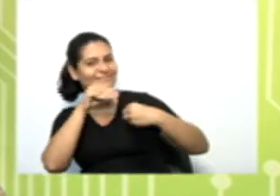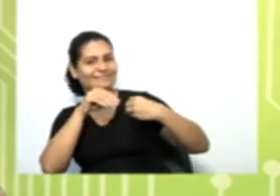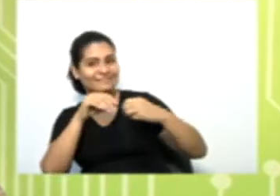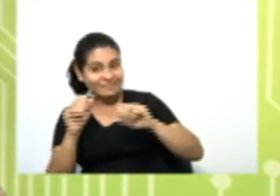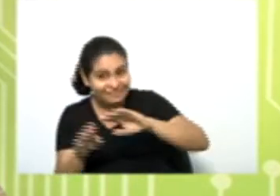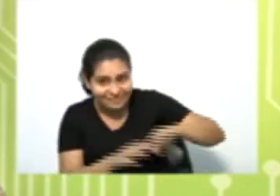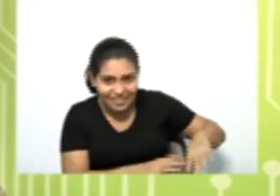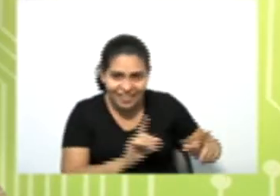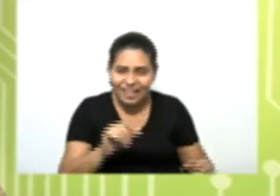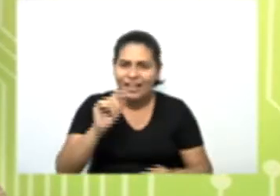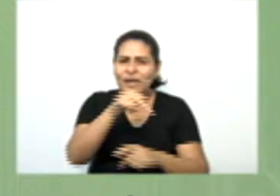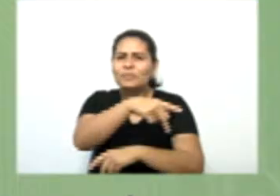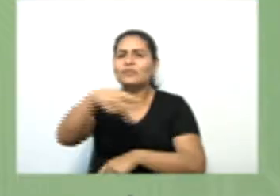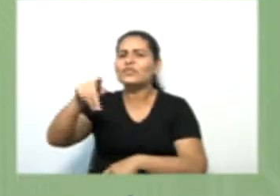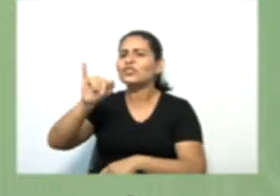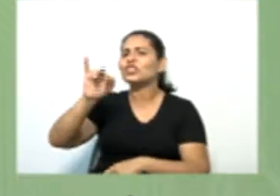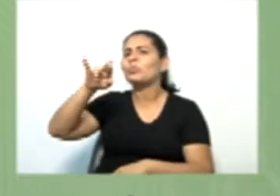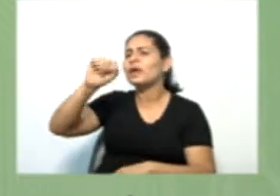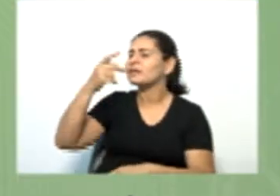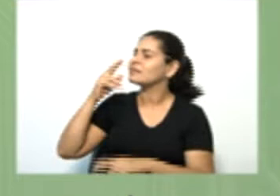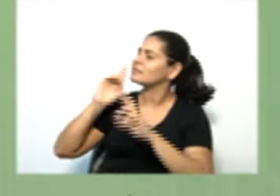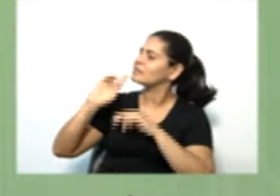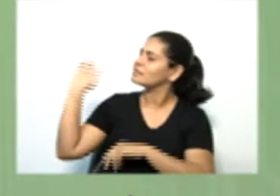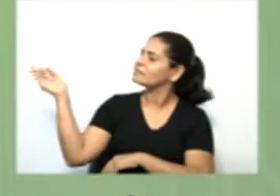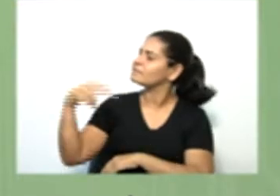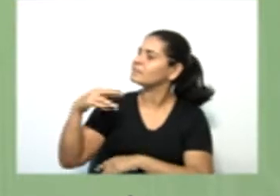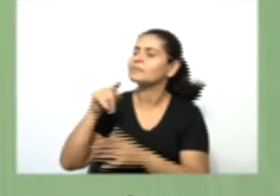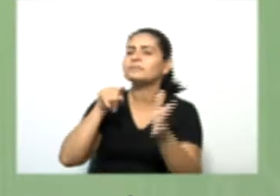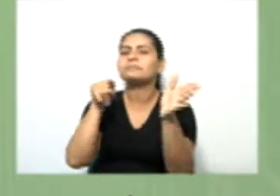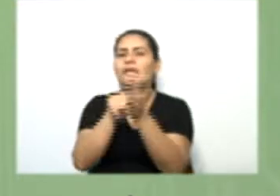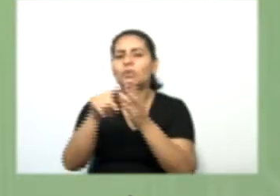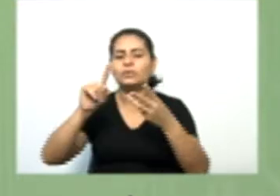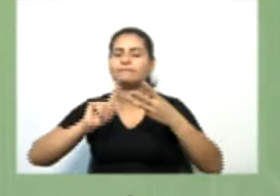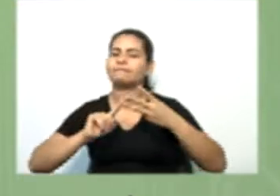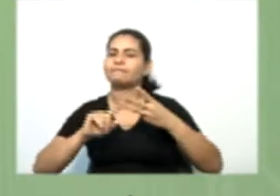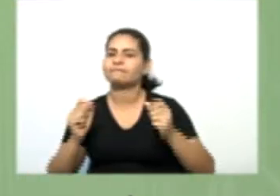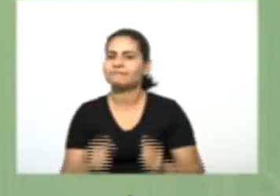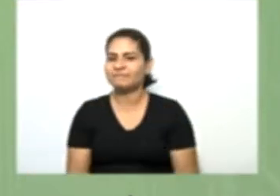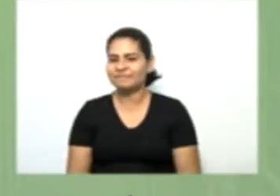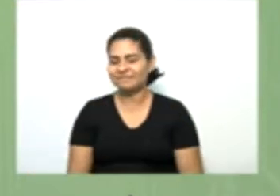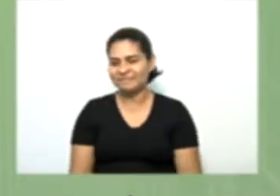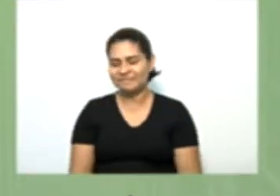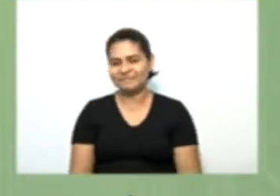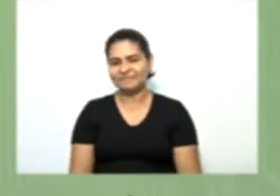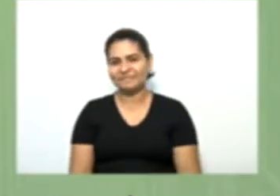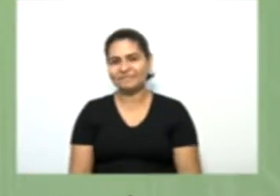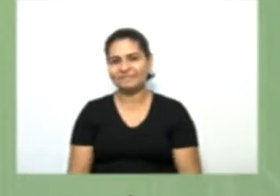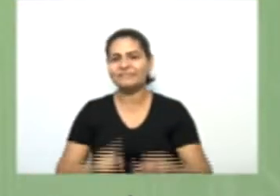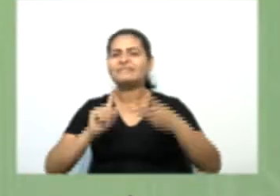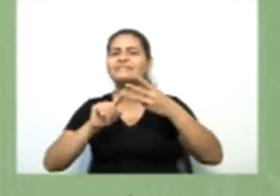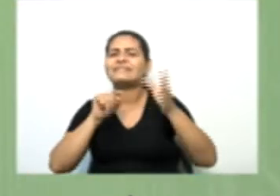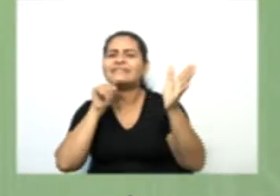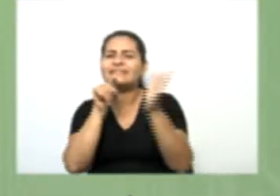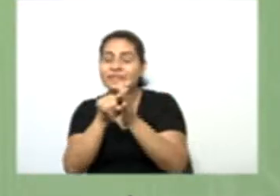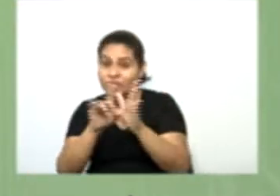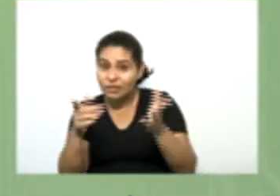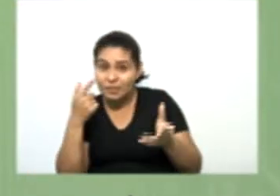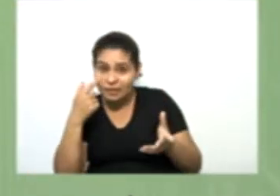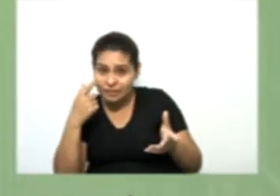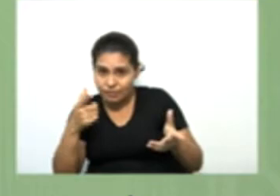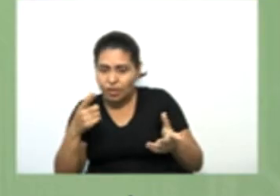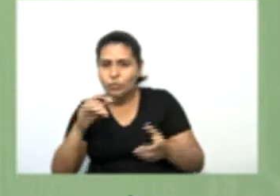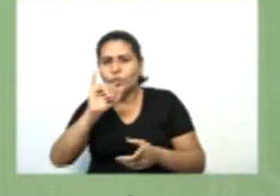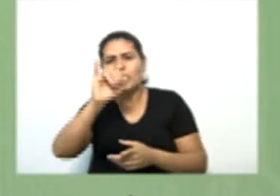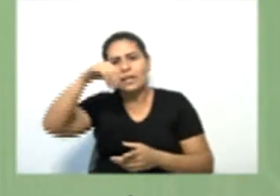Vamos lá, professor. Gilberto, a segunda. O senhor quer ler aí pra gente? A terceira? Terceira, obrigado. A terceira. Vamos lá para a terceira. Só reforçando essa questão